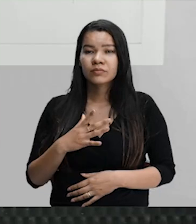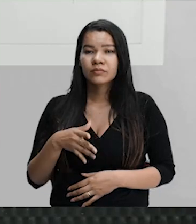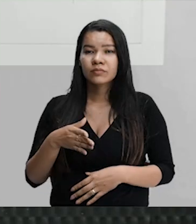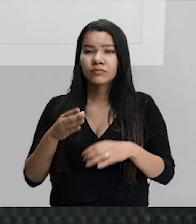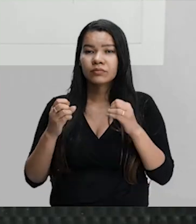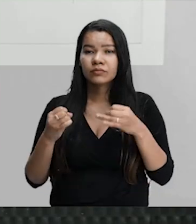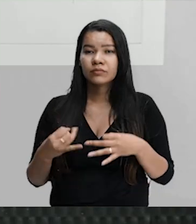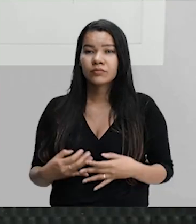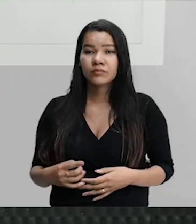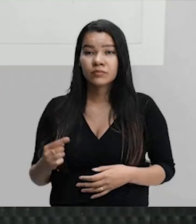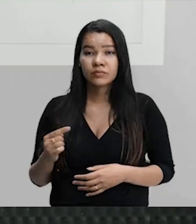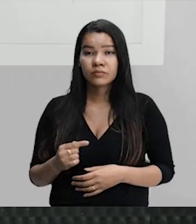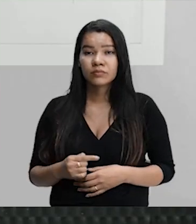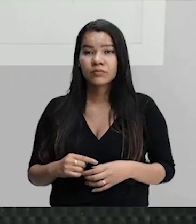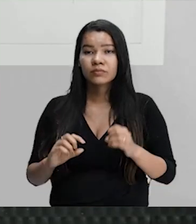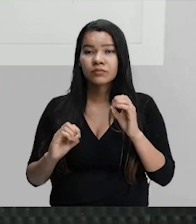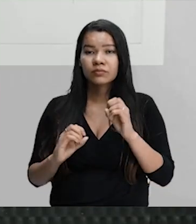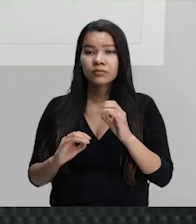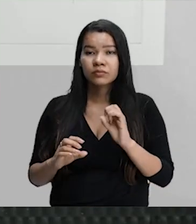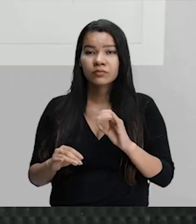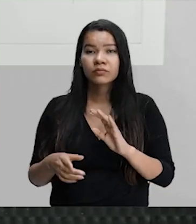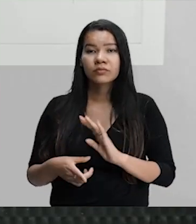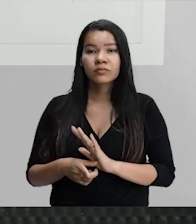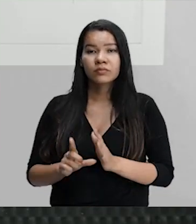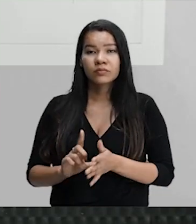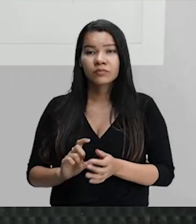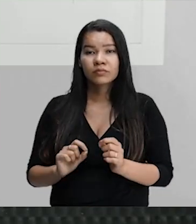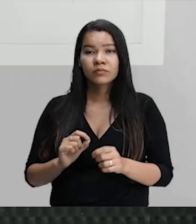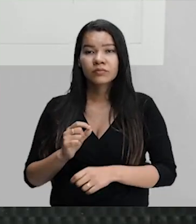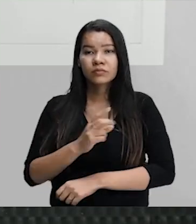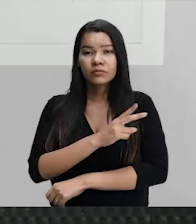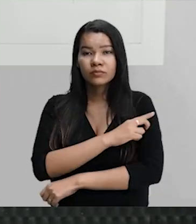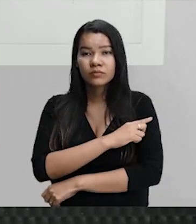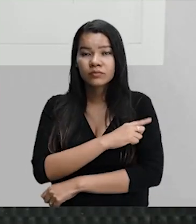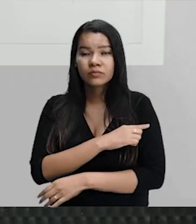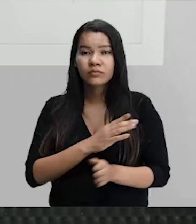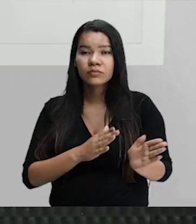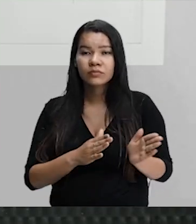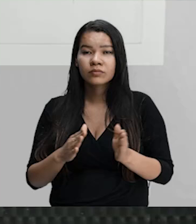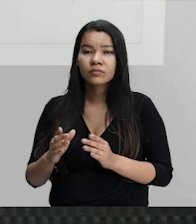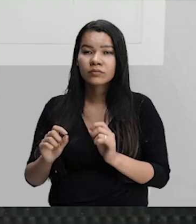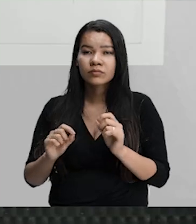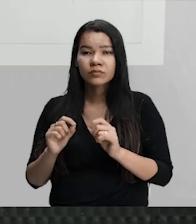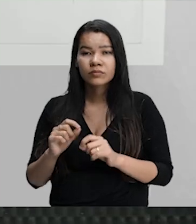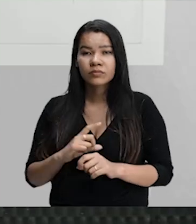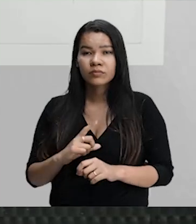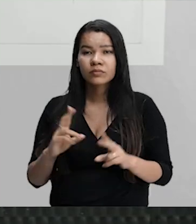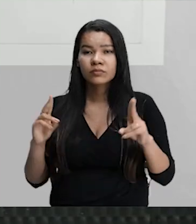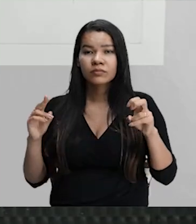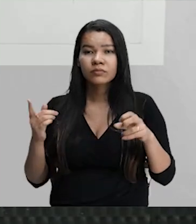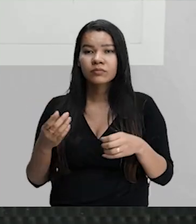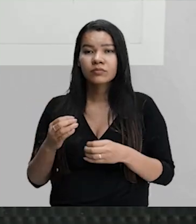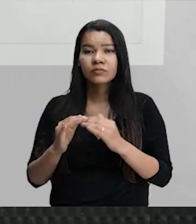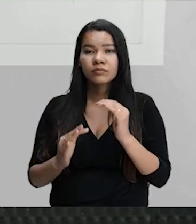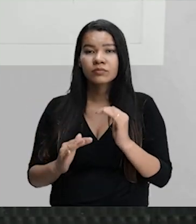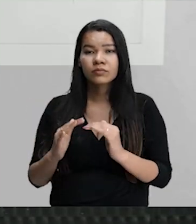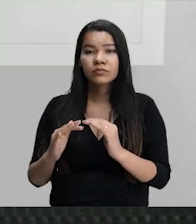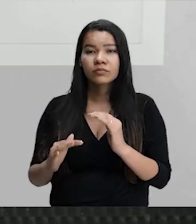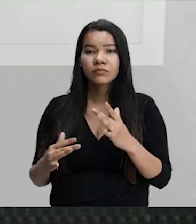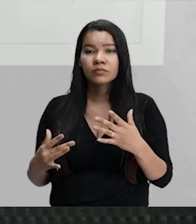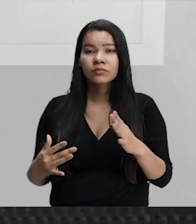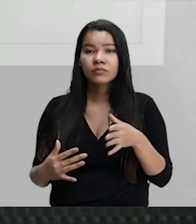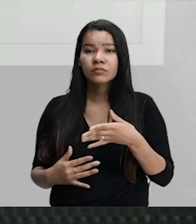aulas anteriores. Né? Lá no primeiro período tem aula sobre isso, sobre esses decaimentos. A partícula